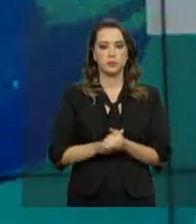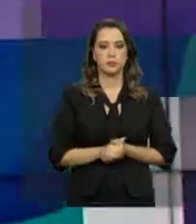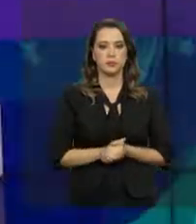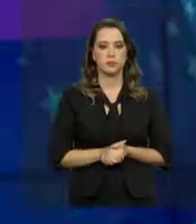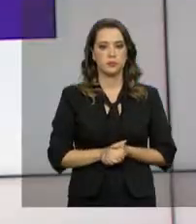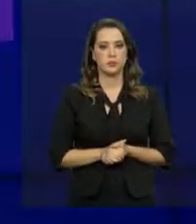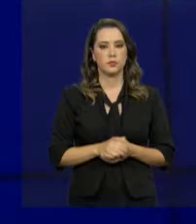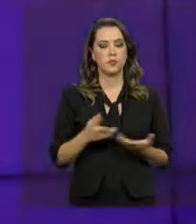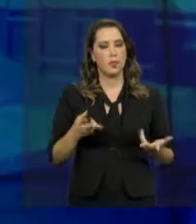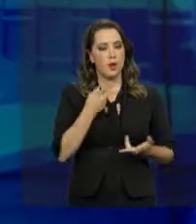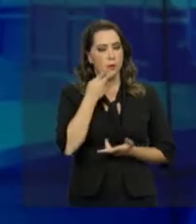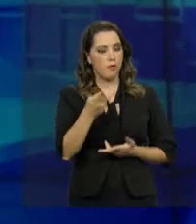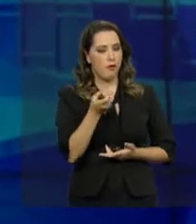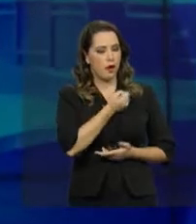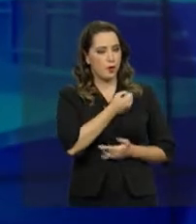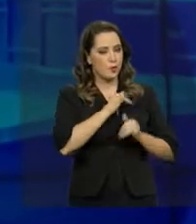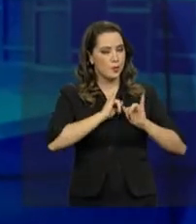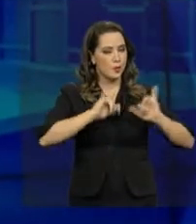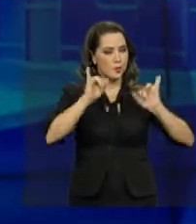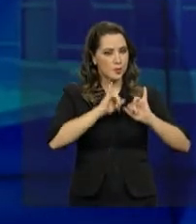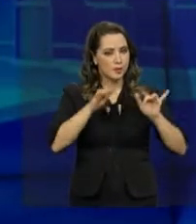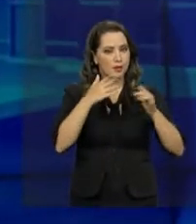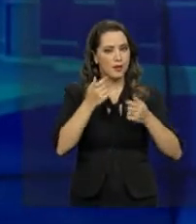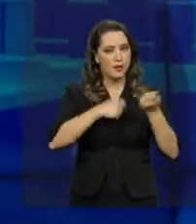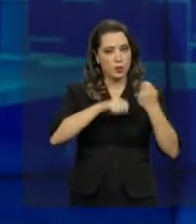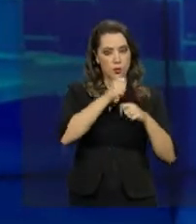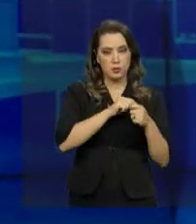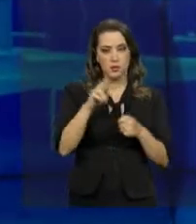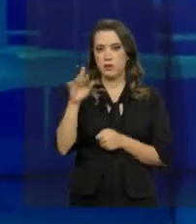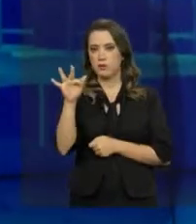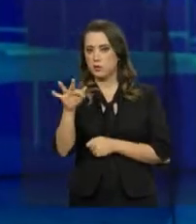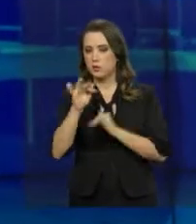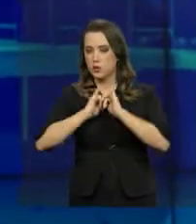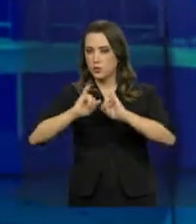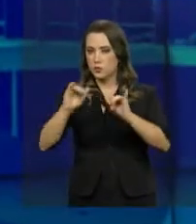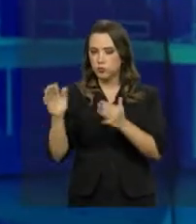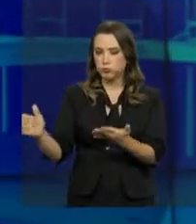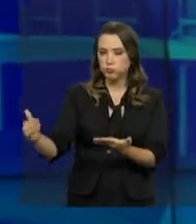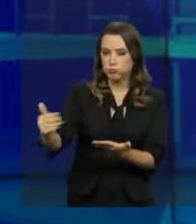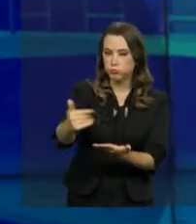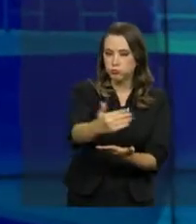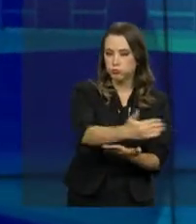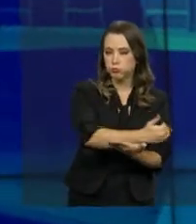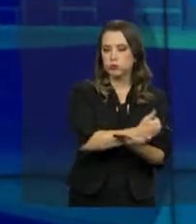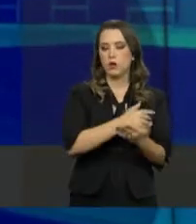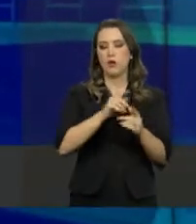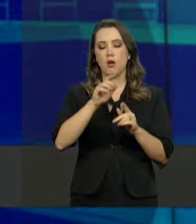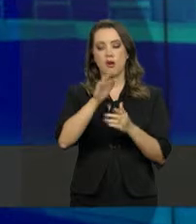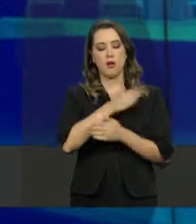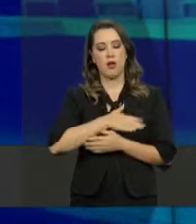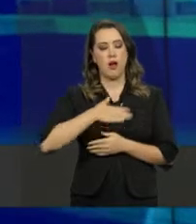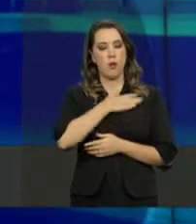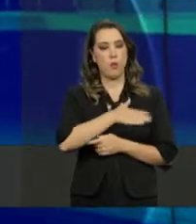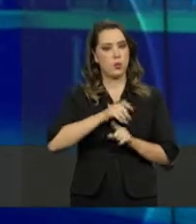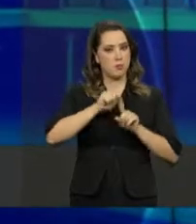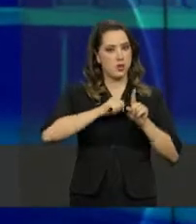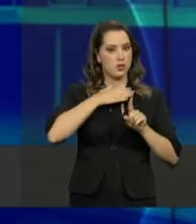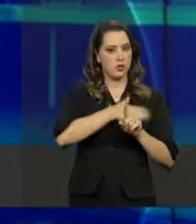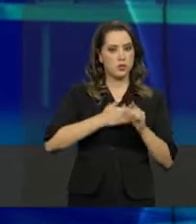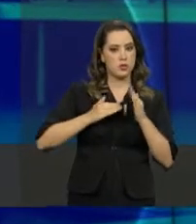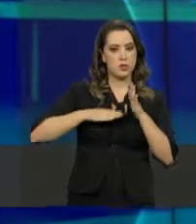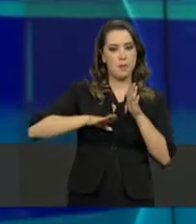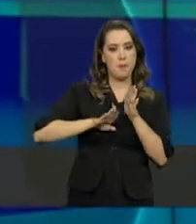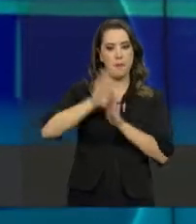e por falar em dados da economia a receita federal divulgou que a arrecadação em agosto ultrapassou os 109